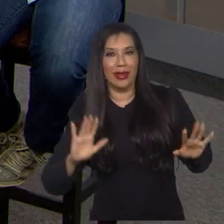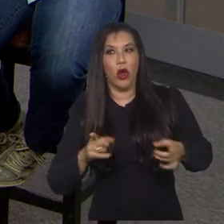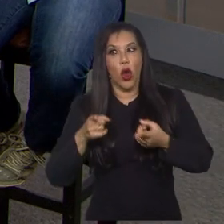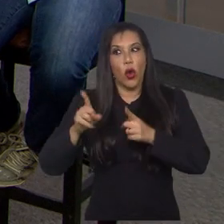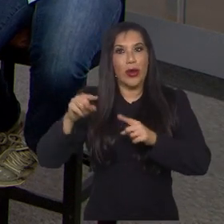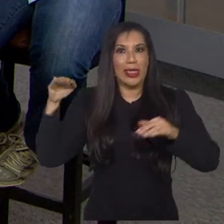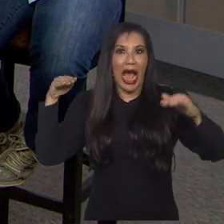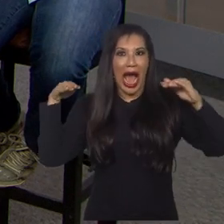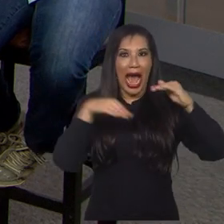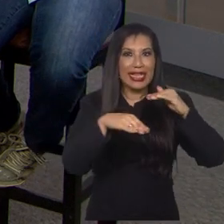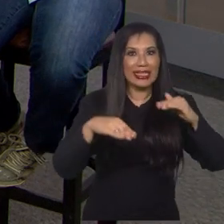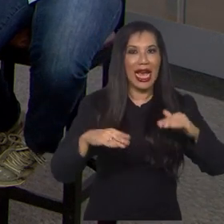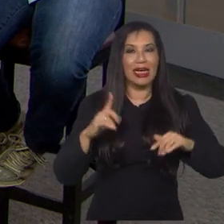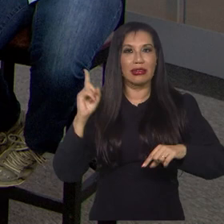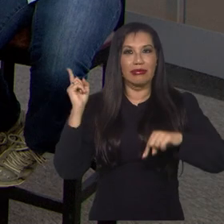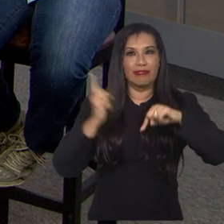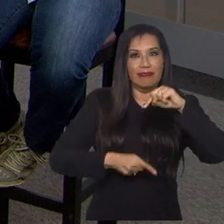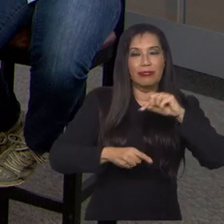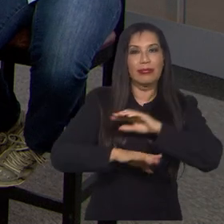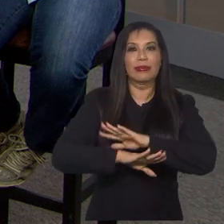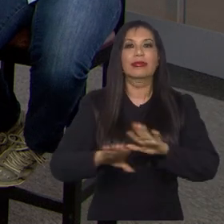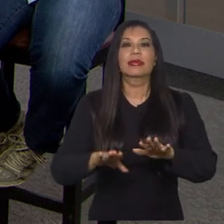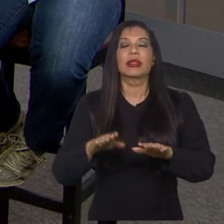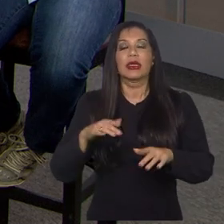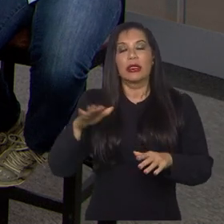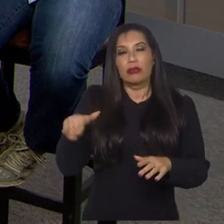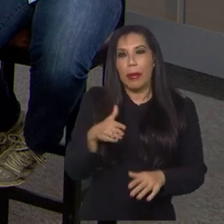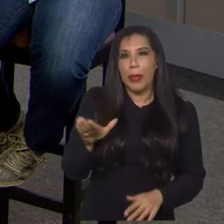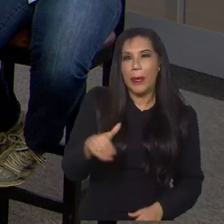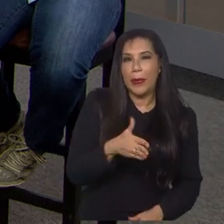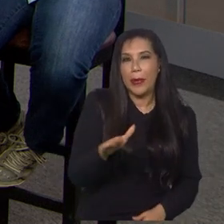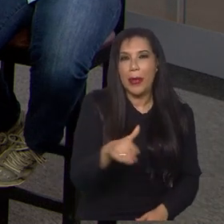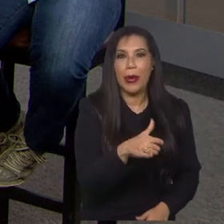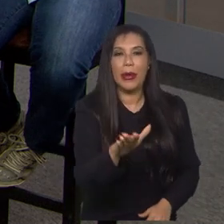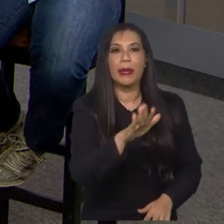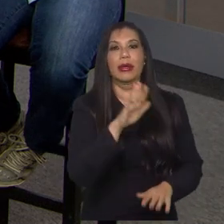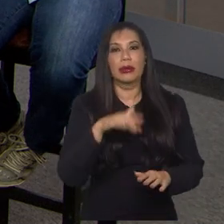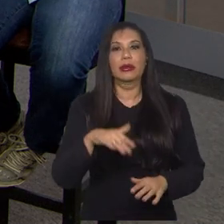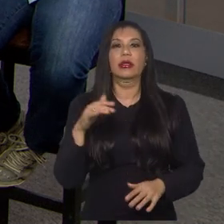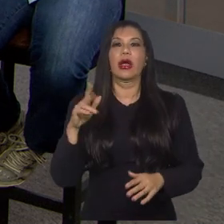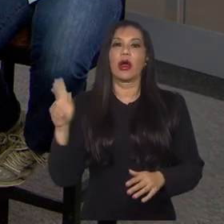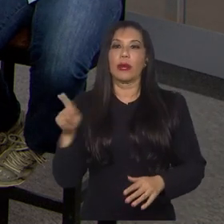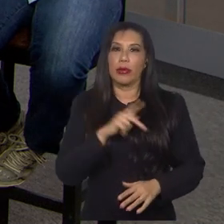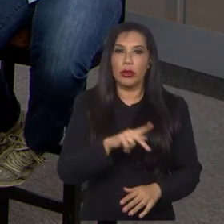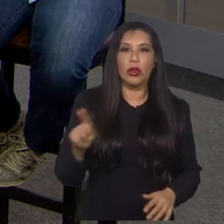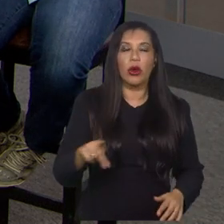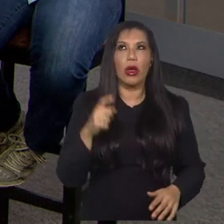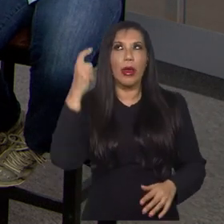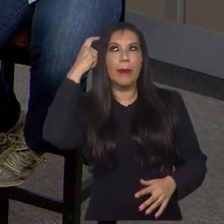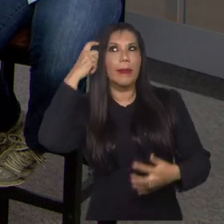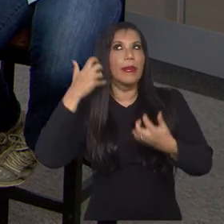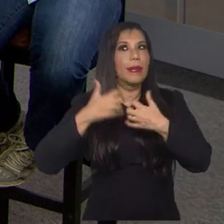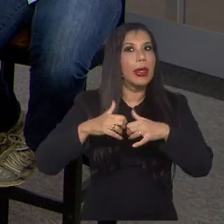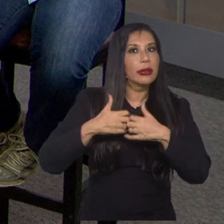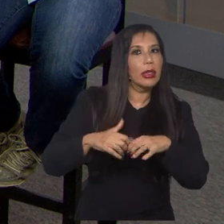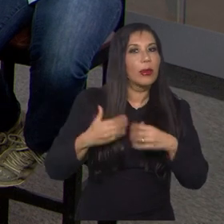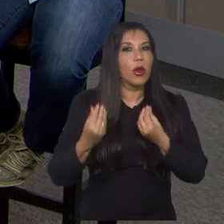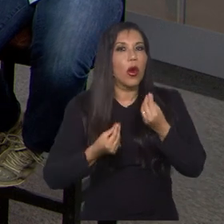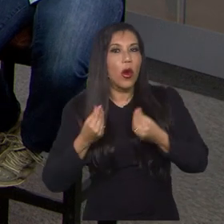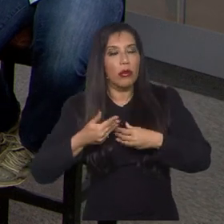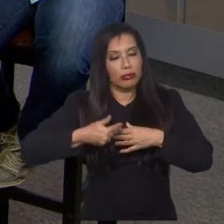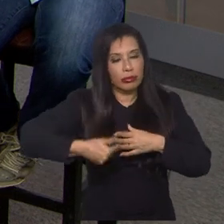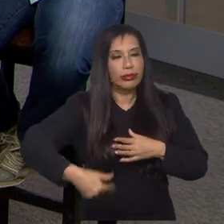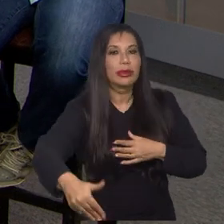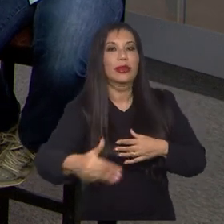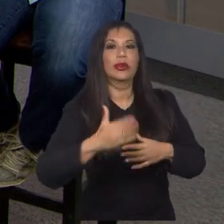contra-ataques ou percam bolas no sistema defensivo. E a partir do sistema defensivo foi que a Ege Riise começou a pensar do meio de campo para